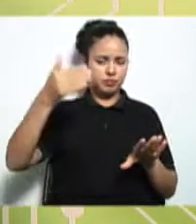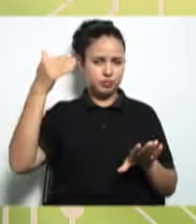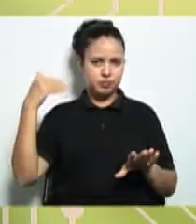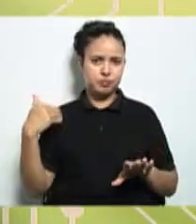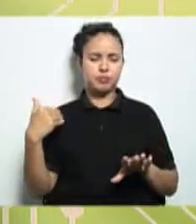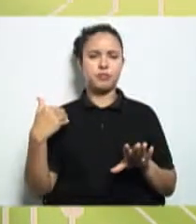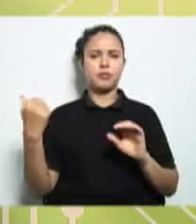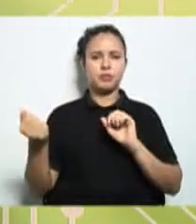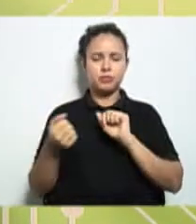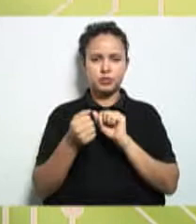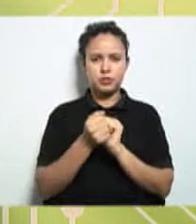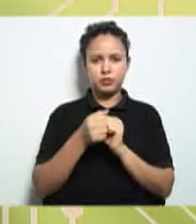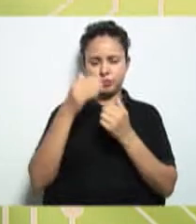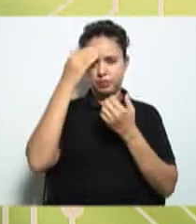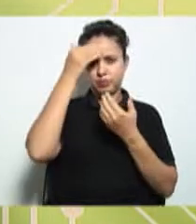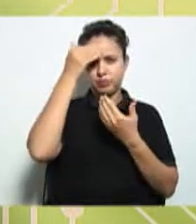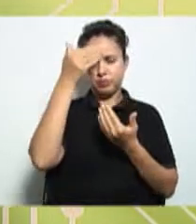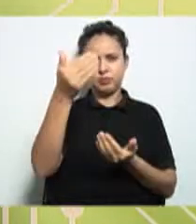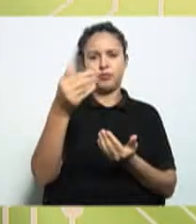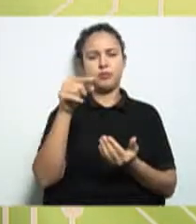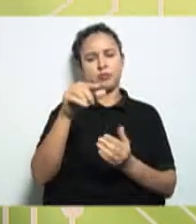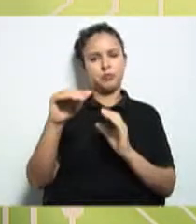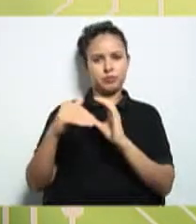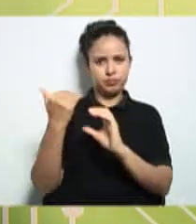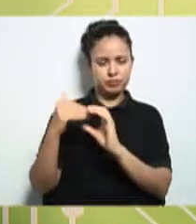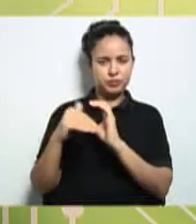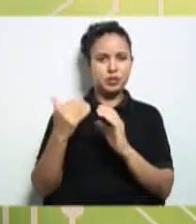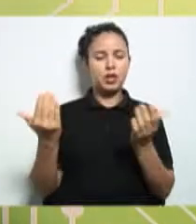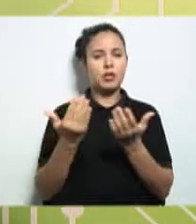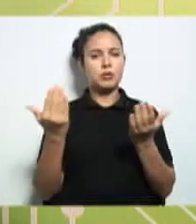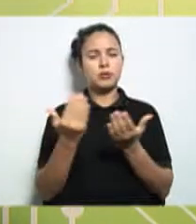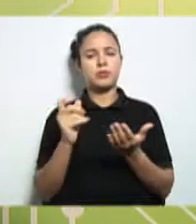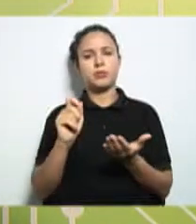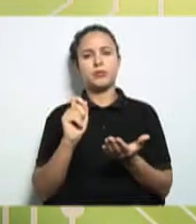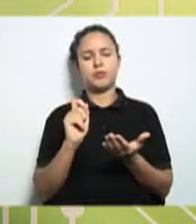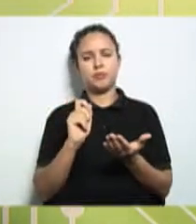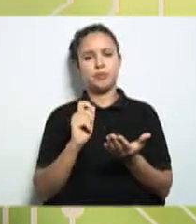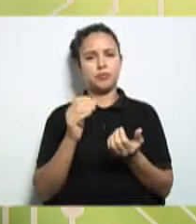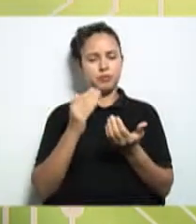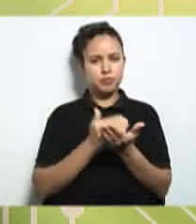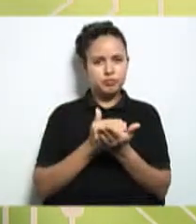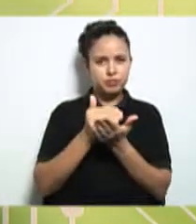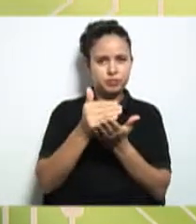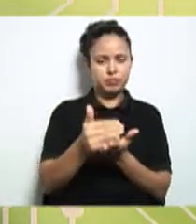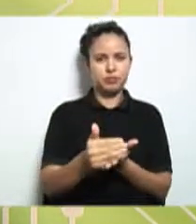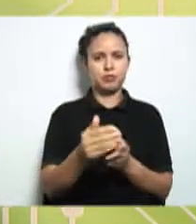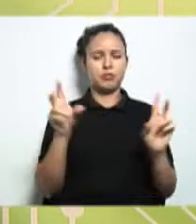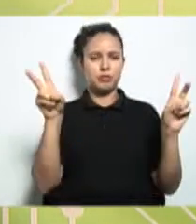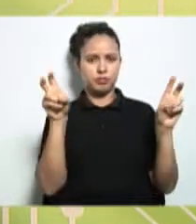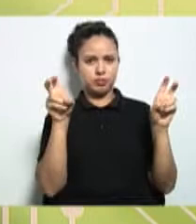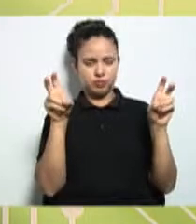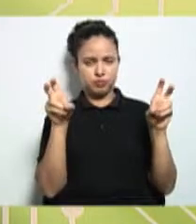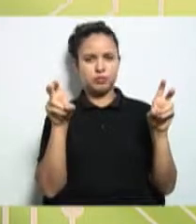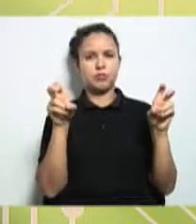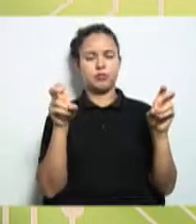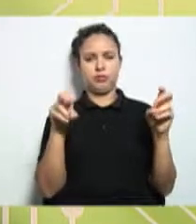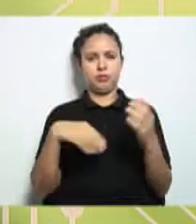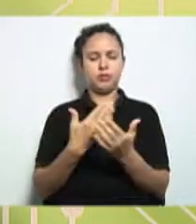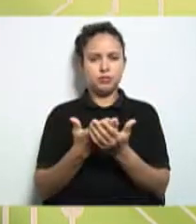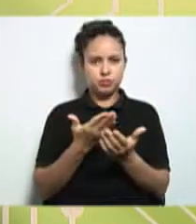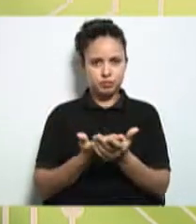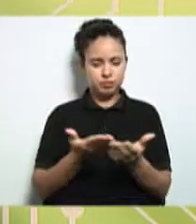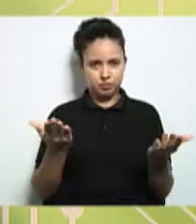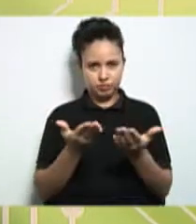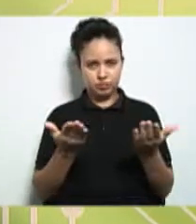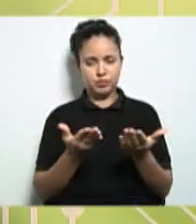professora? E nós agradecemos essa participação. Agora a gente vai entrar então no tema da nossa teleaula de